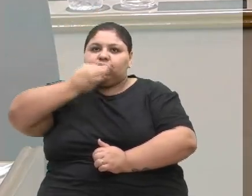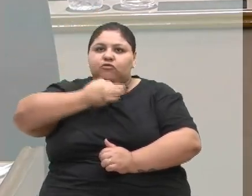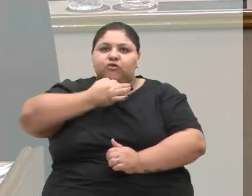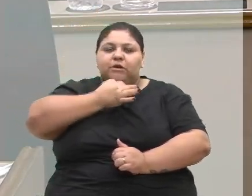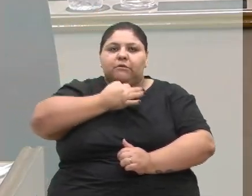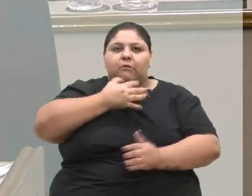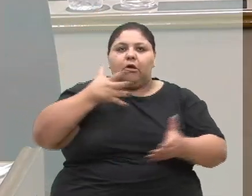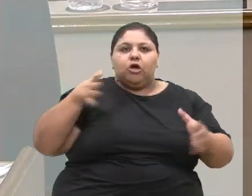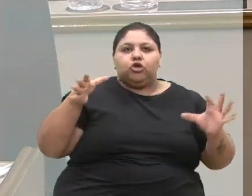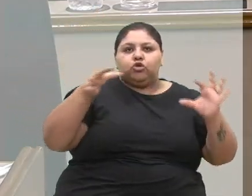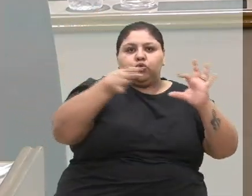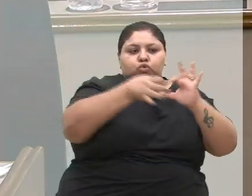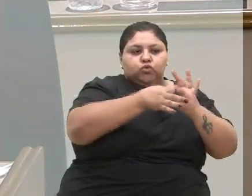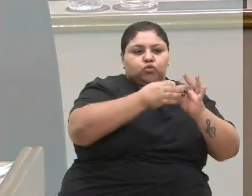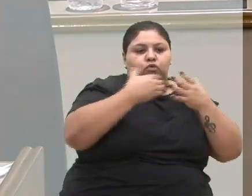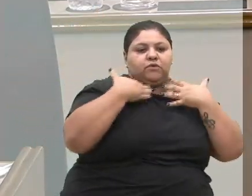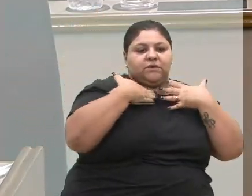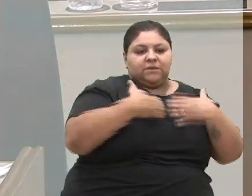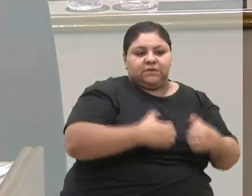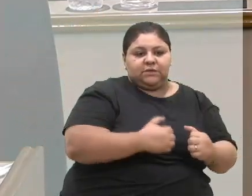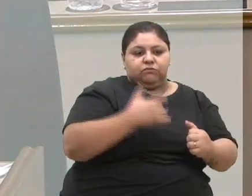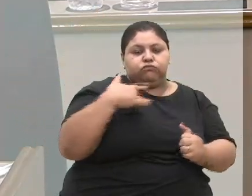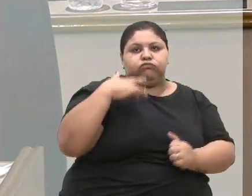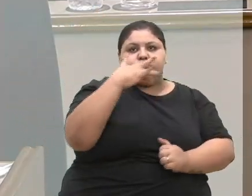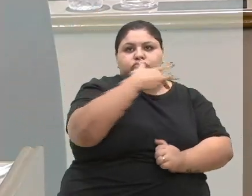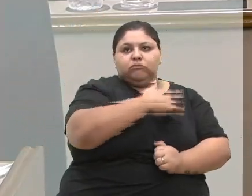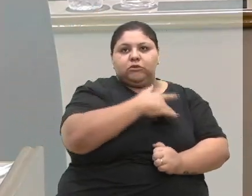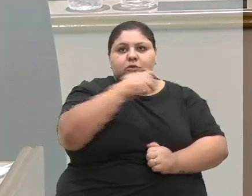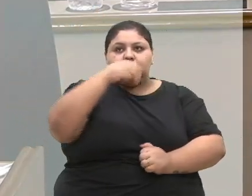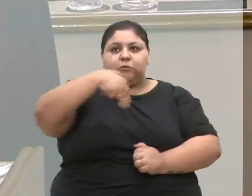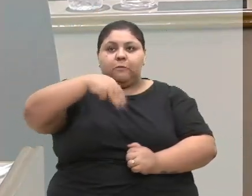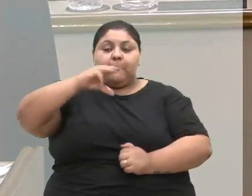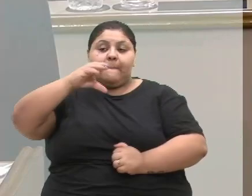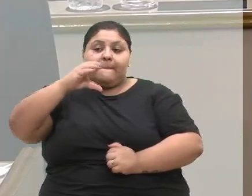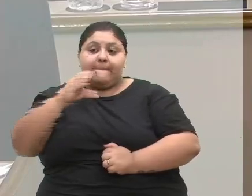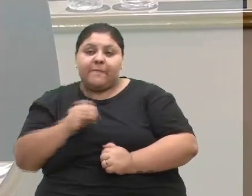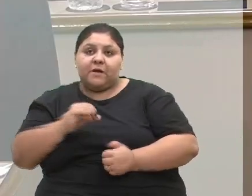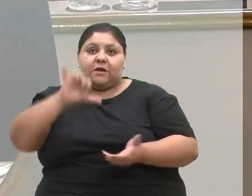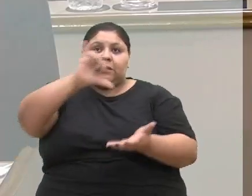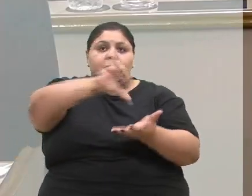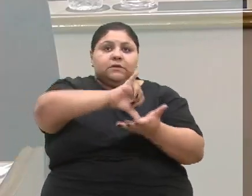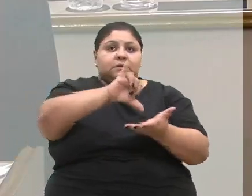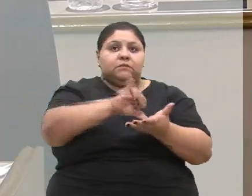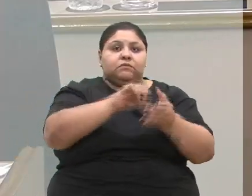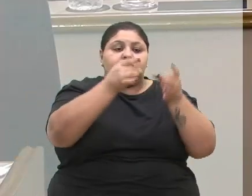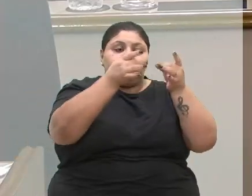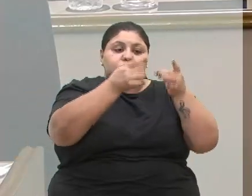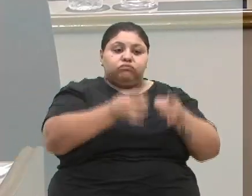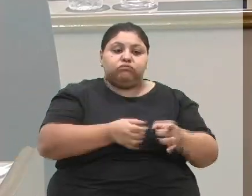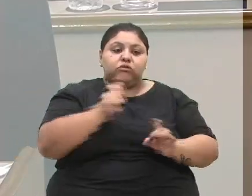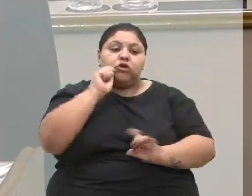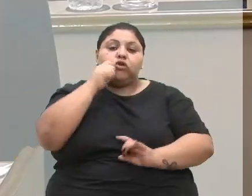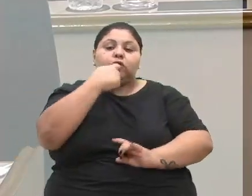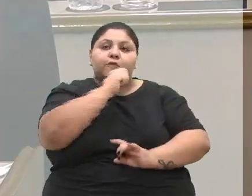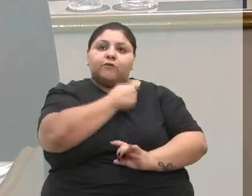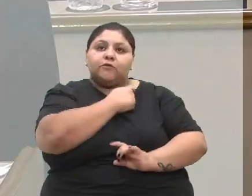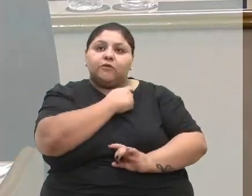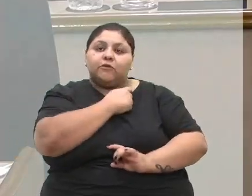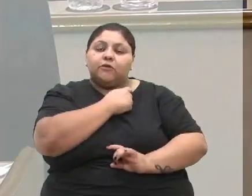mês de março um mutirão de raio-x odontológico no Centro de Especialidade Odontológica,